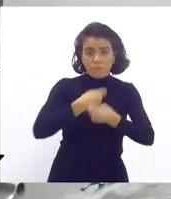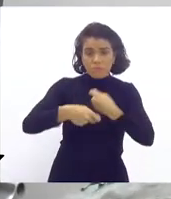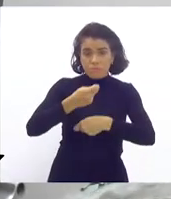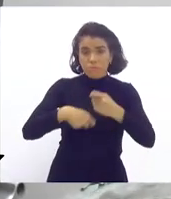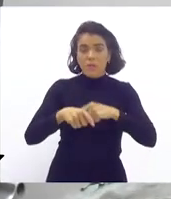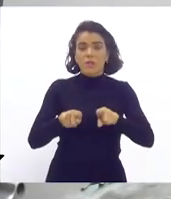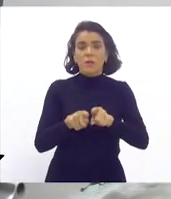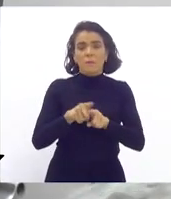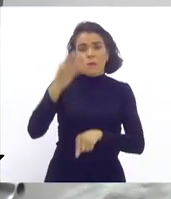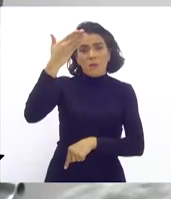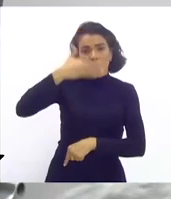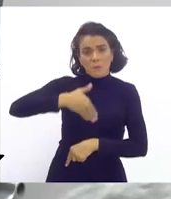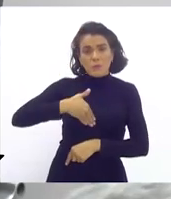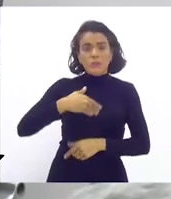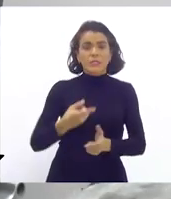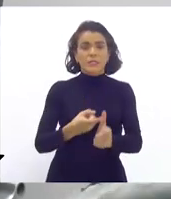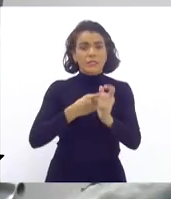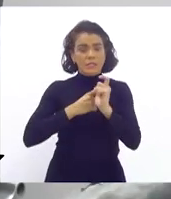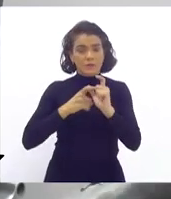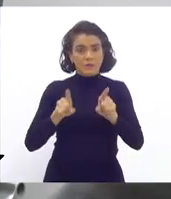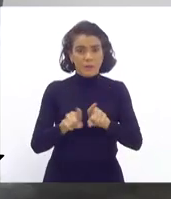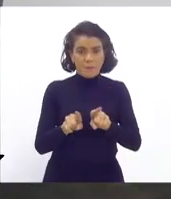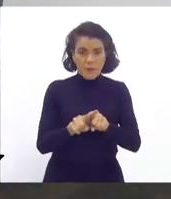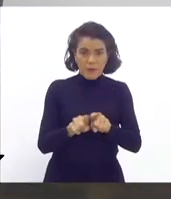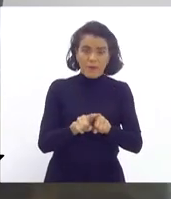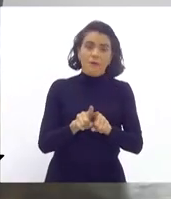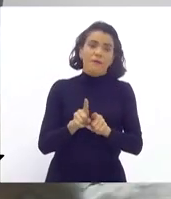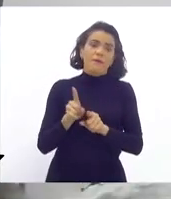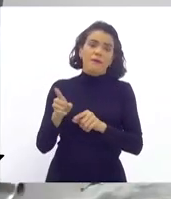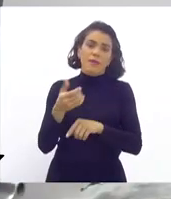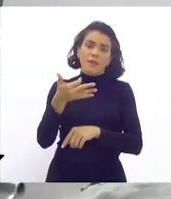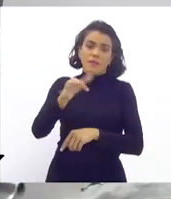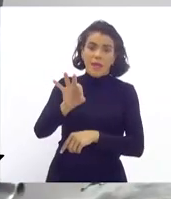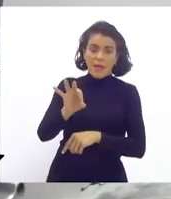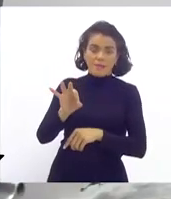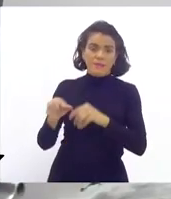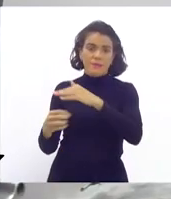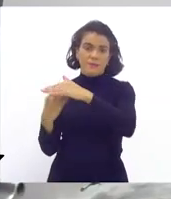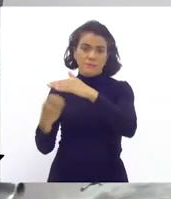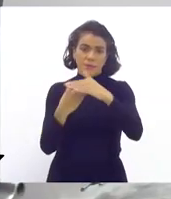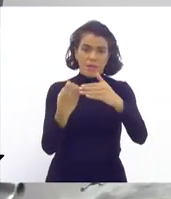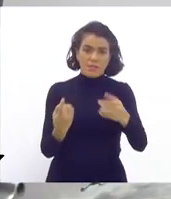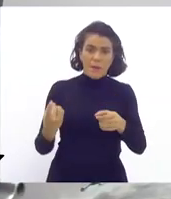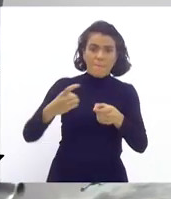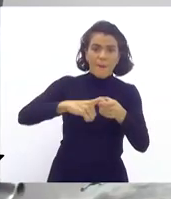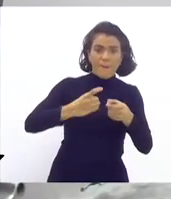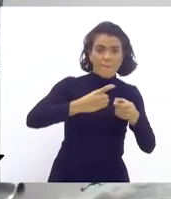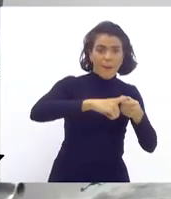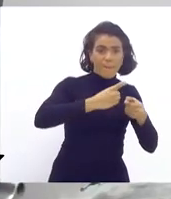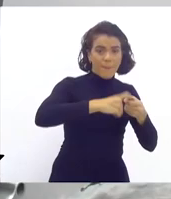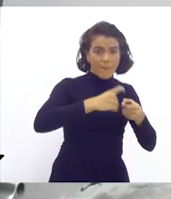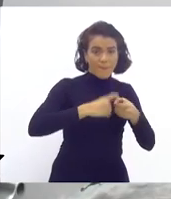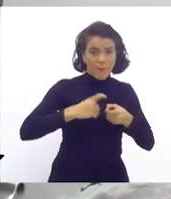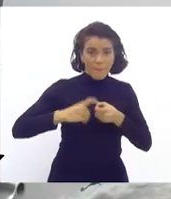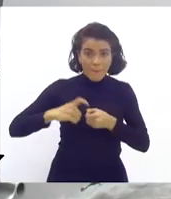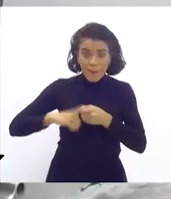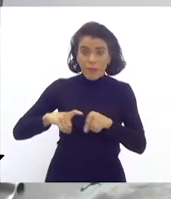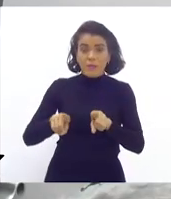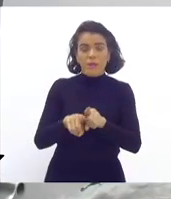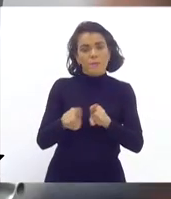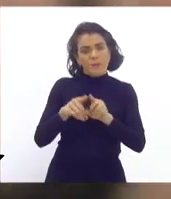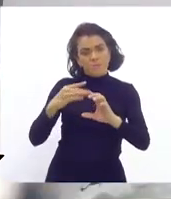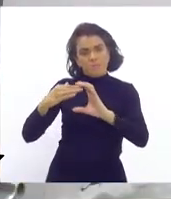demonstrativo das dívidas identificação de 10 maiores prestadores de serviço à empresa com as respectivos valores despendidos a cada um deles